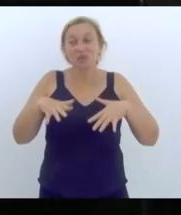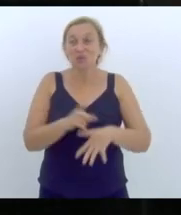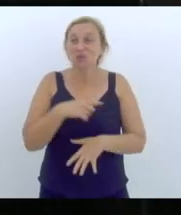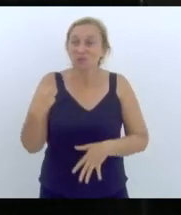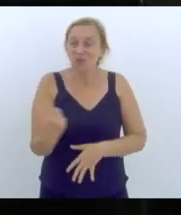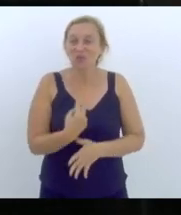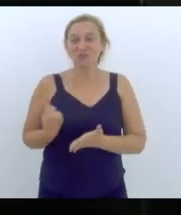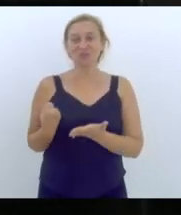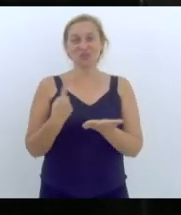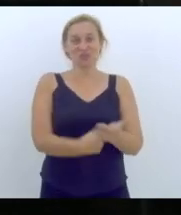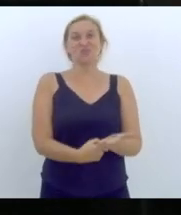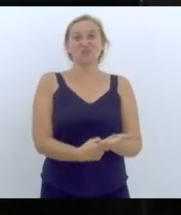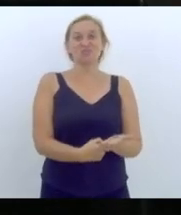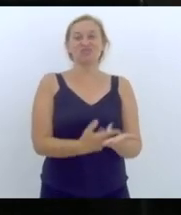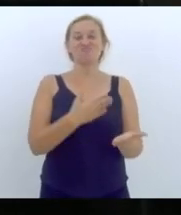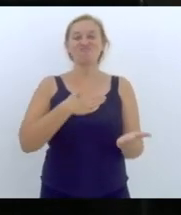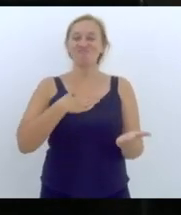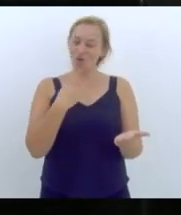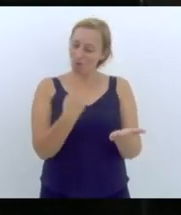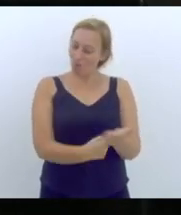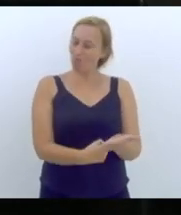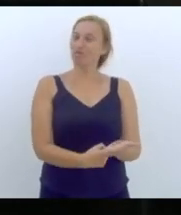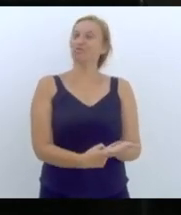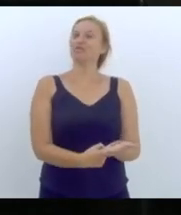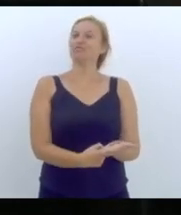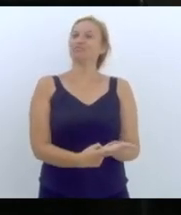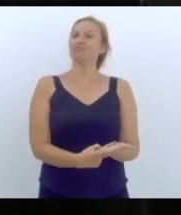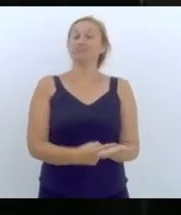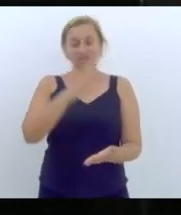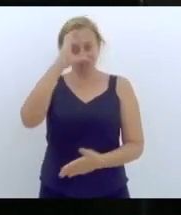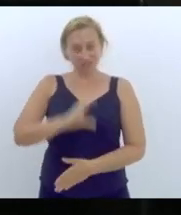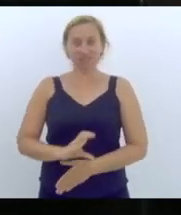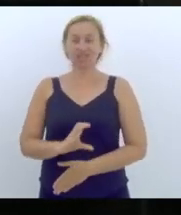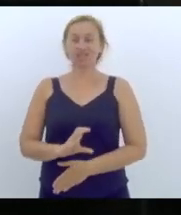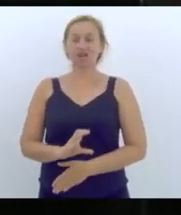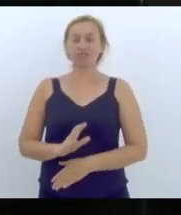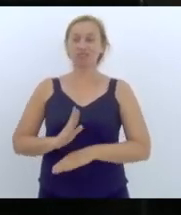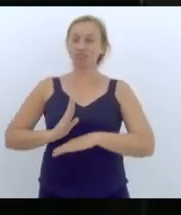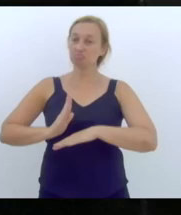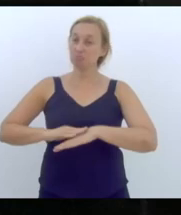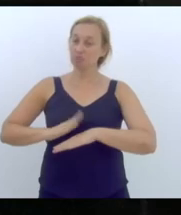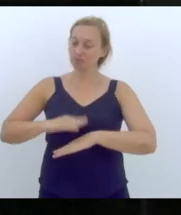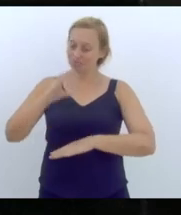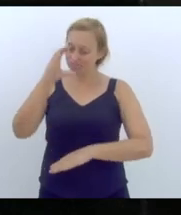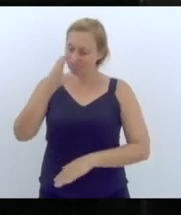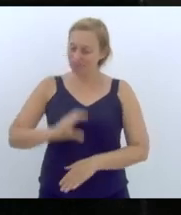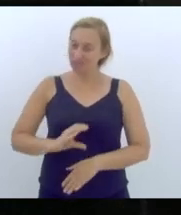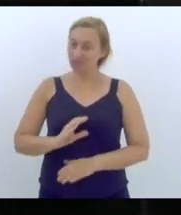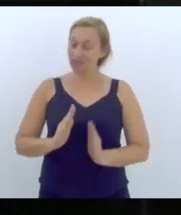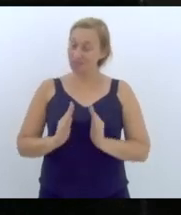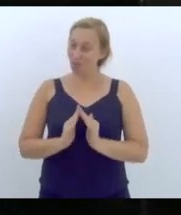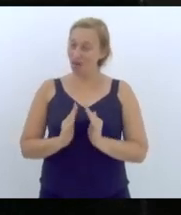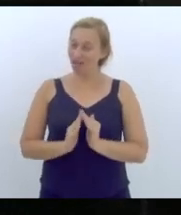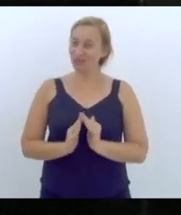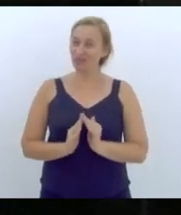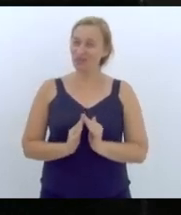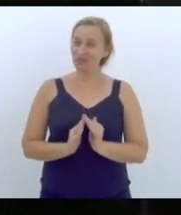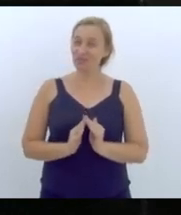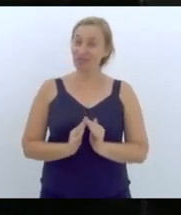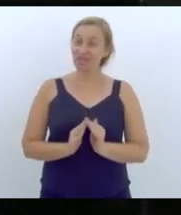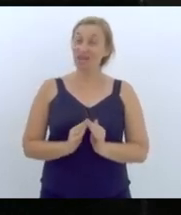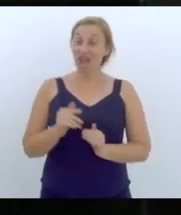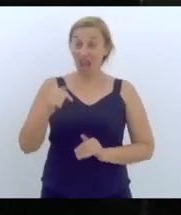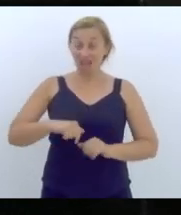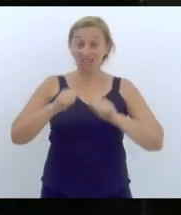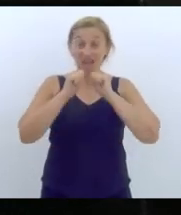nosso compromisso e o meu compromisso enquanto cidadão, o meu compromisso enquanto morador. E daqui da